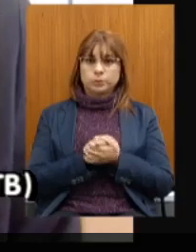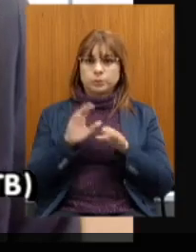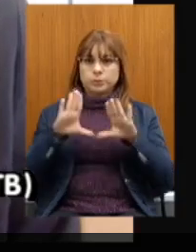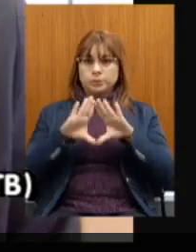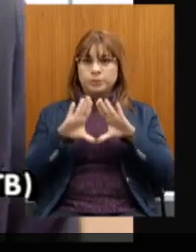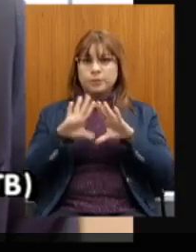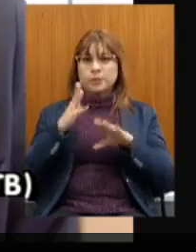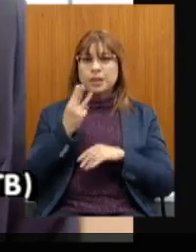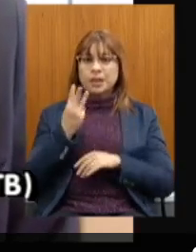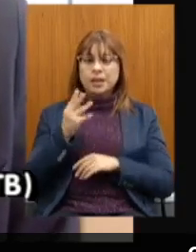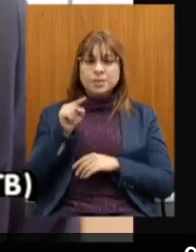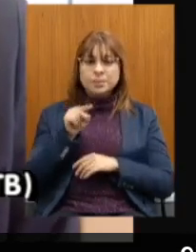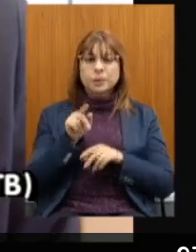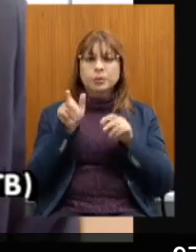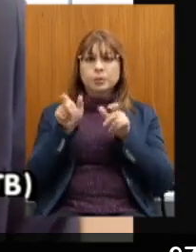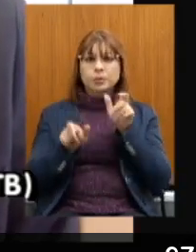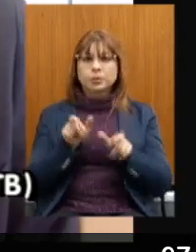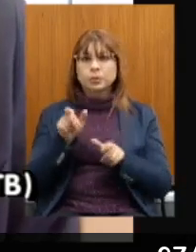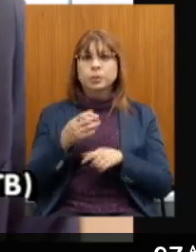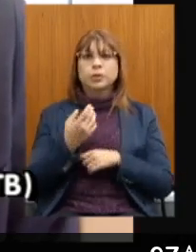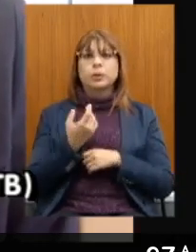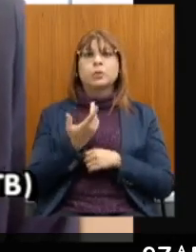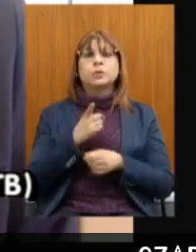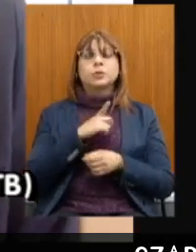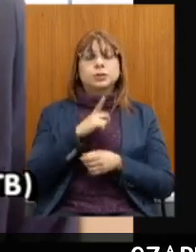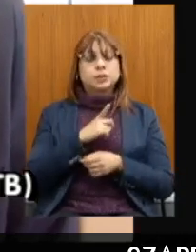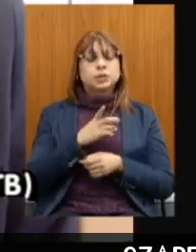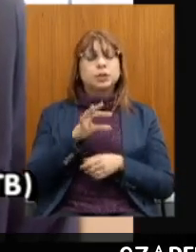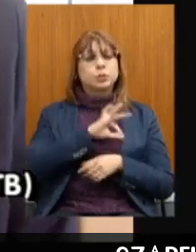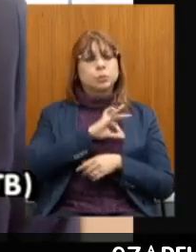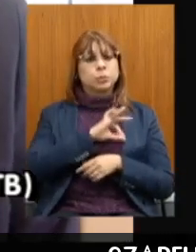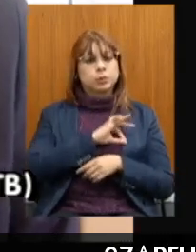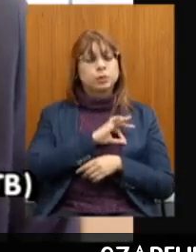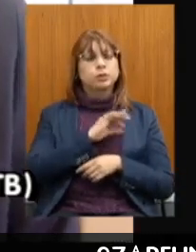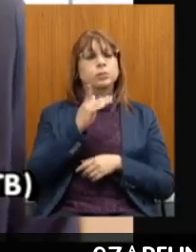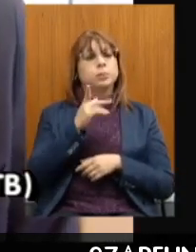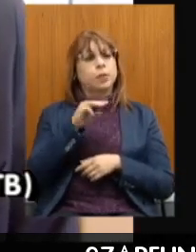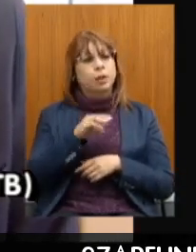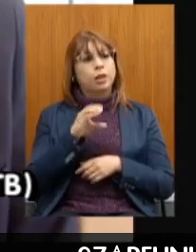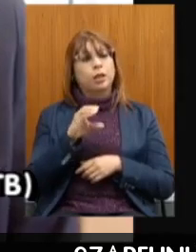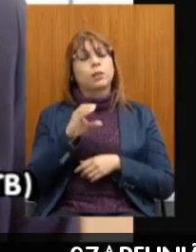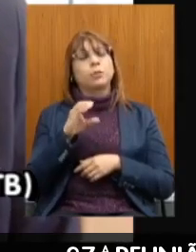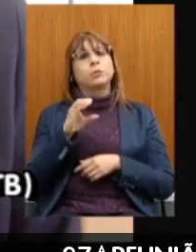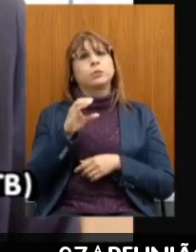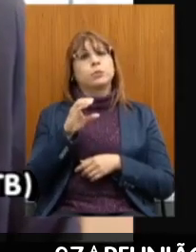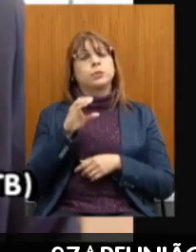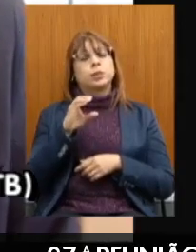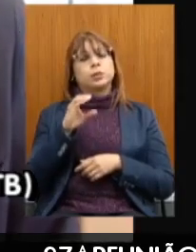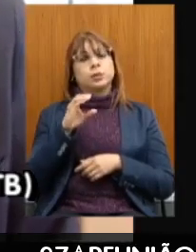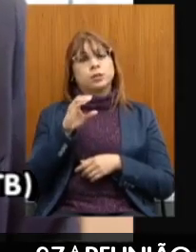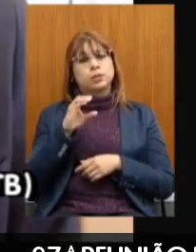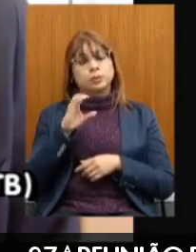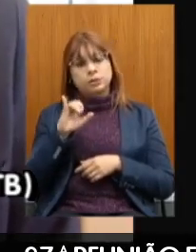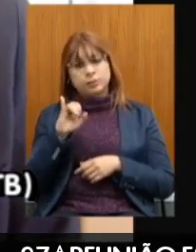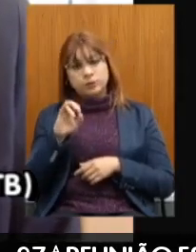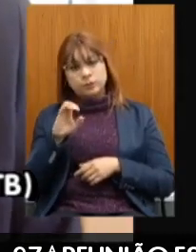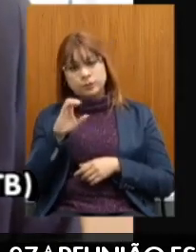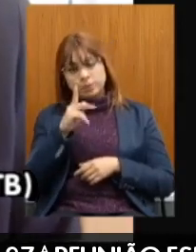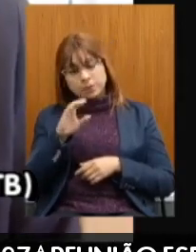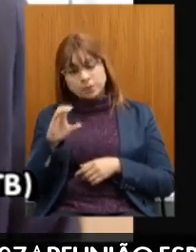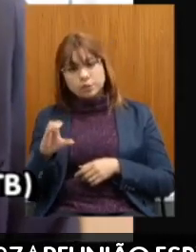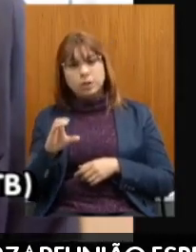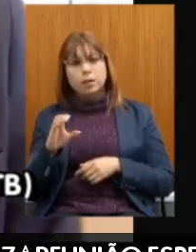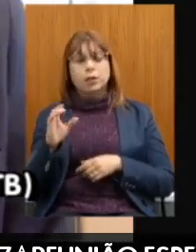pessoas, entre policiais civis, policiais penais, policiais militares, agentes socioeducativos, servidores da